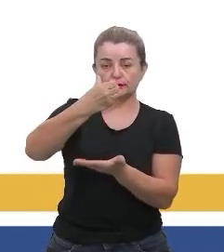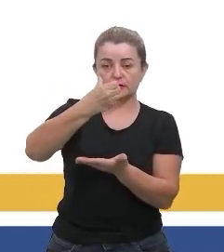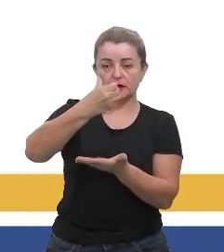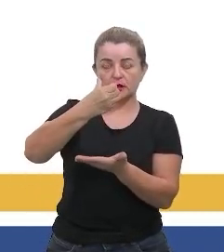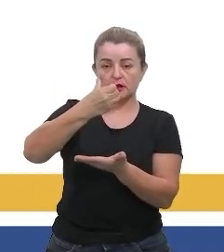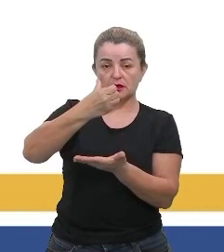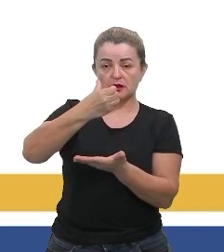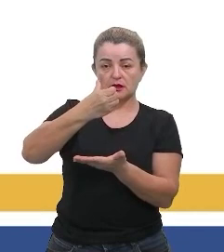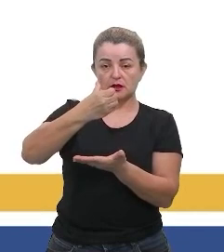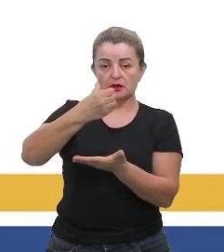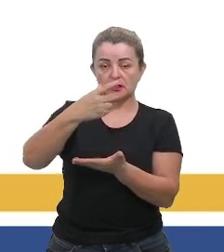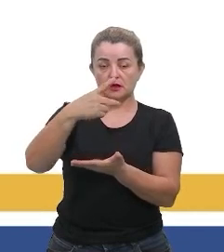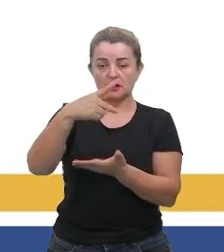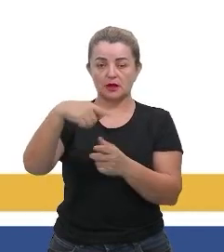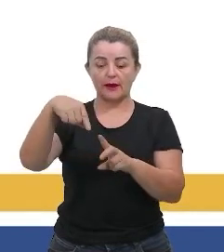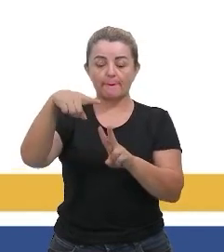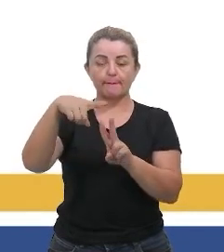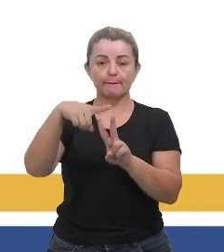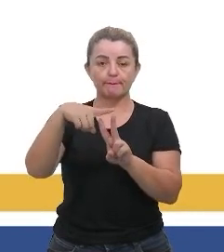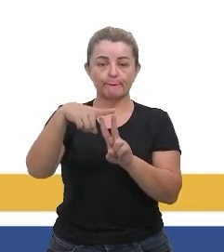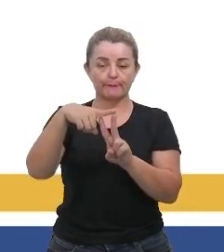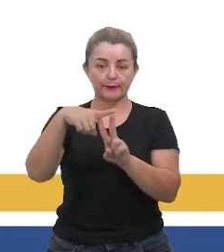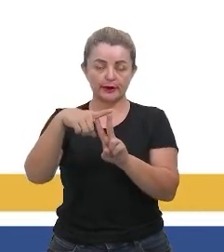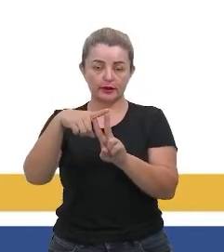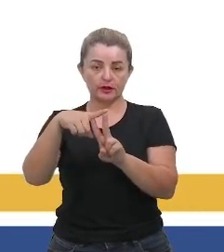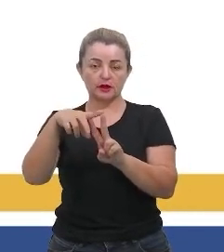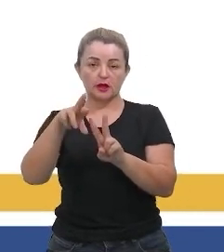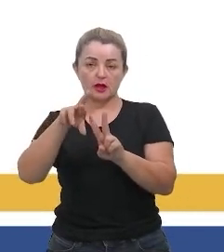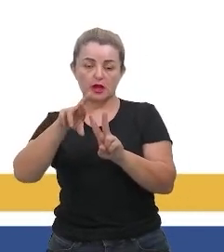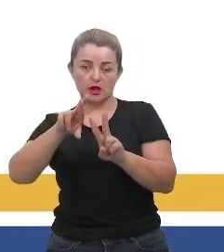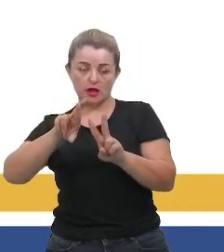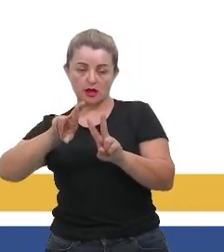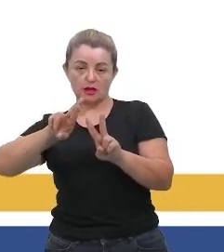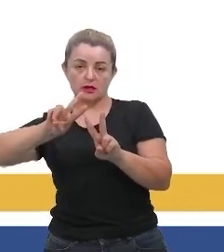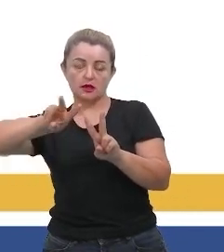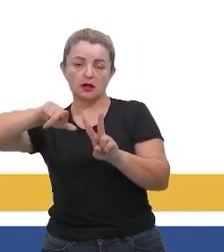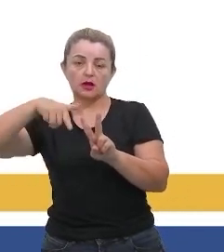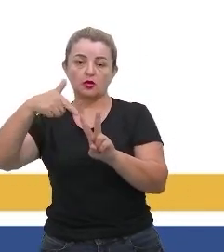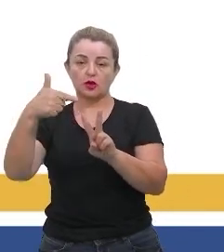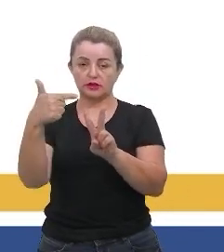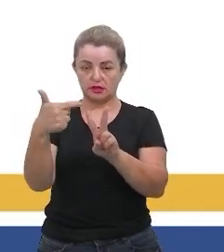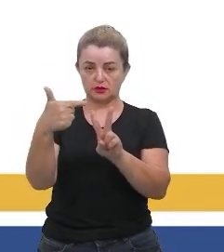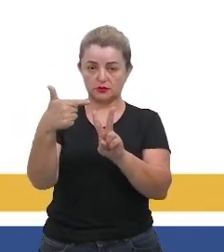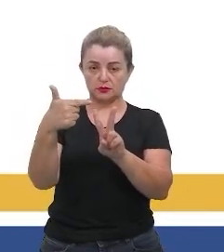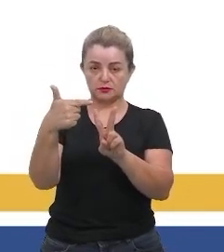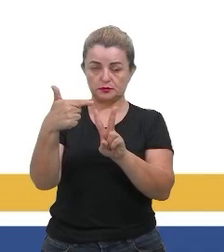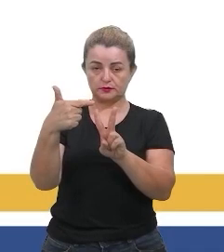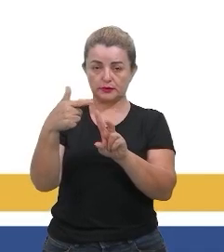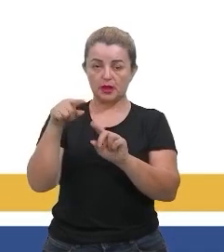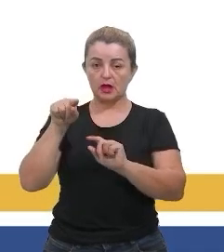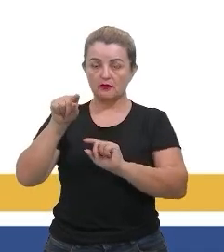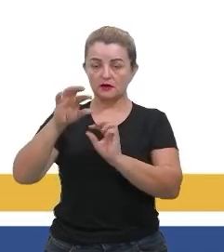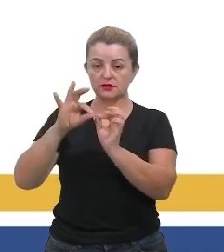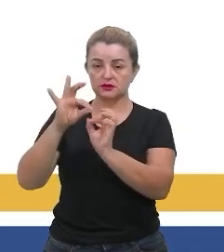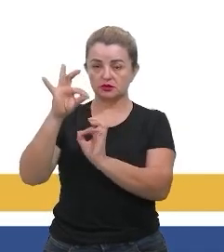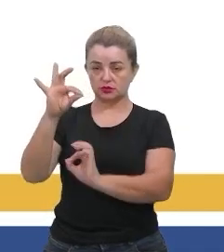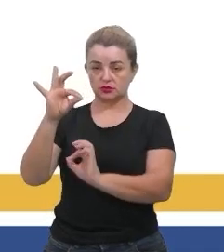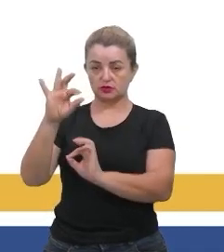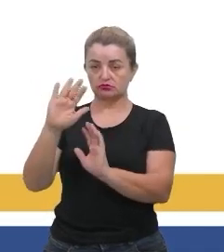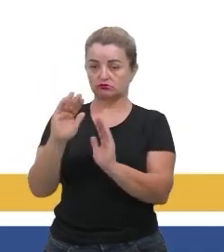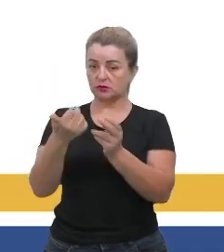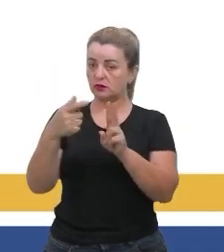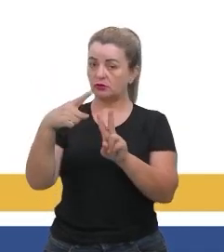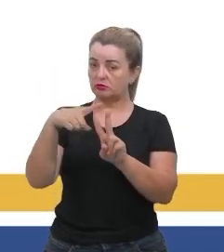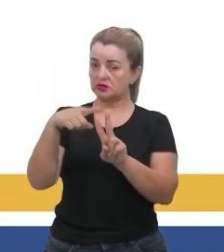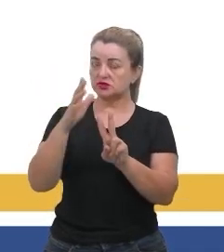é πr ao quadrado, ou π ralho ao quadrado, vezes altura, tá? Olha como é que fica. O π a gente já conhece ele como